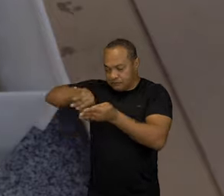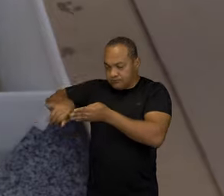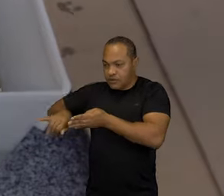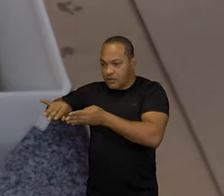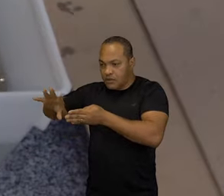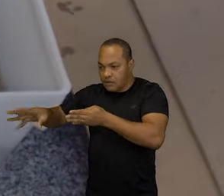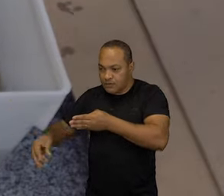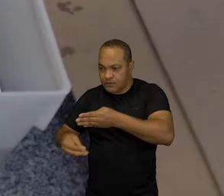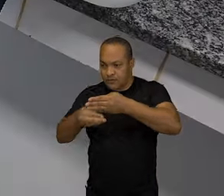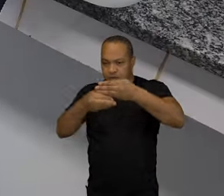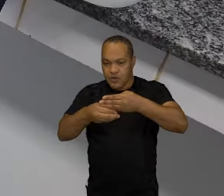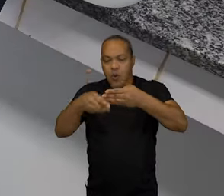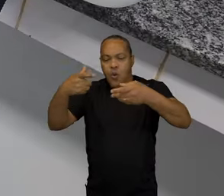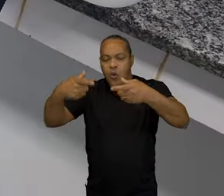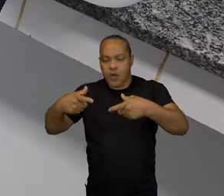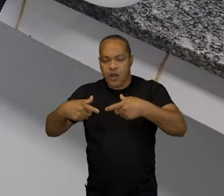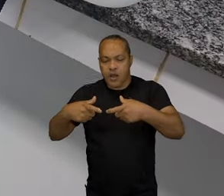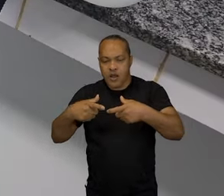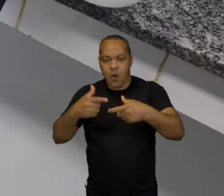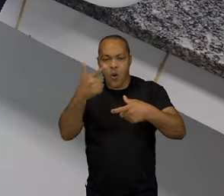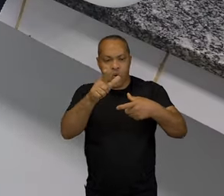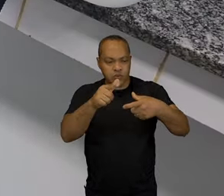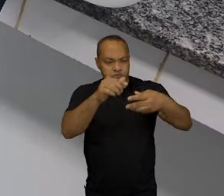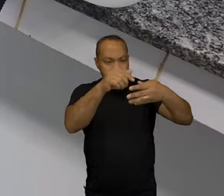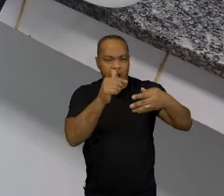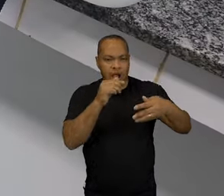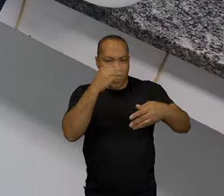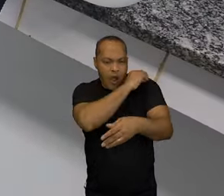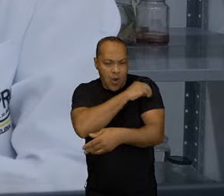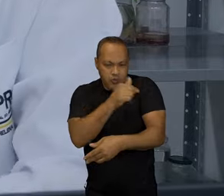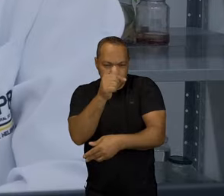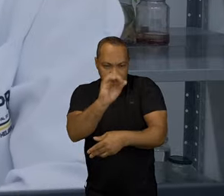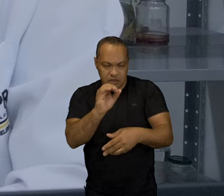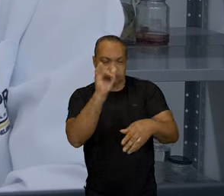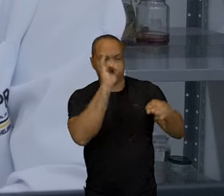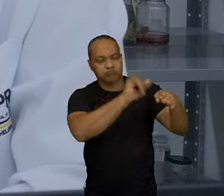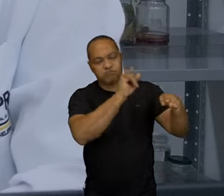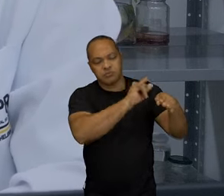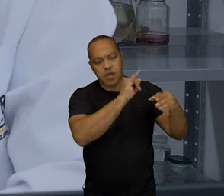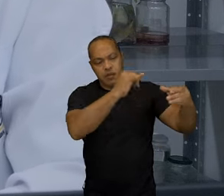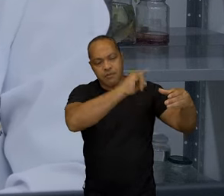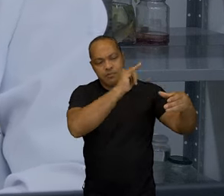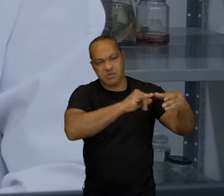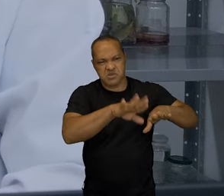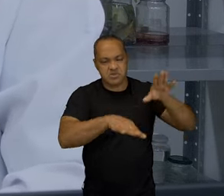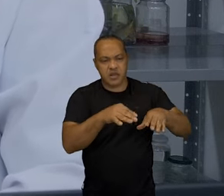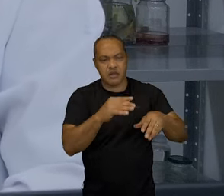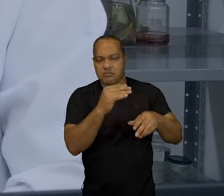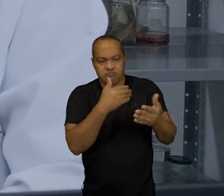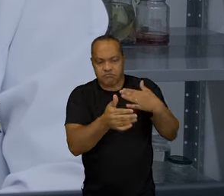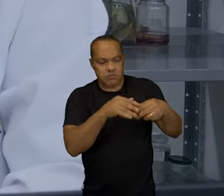gente passa esses peixes para tambores com álcool 70. E esses peixes vão ficar dentro desse tambor com álcool 70 por